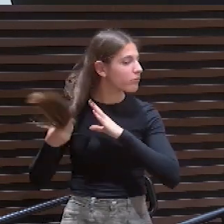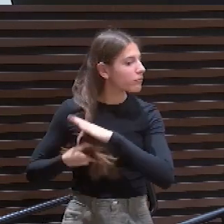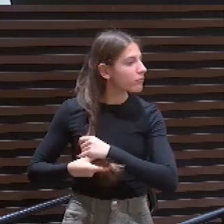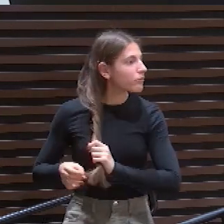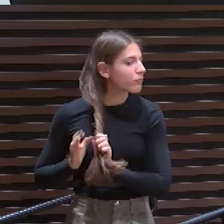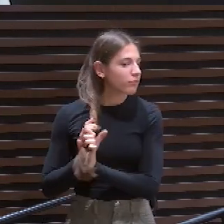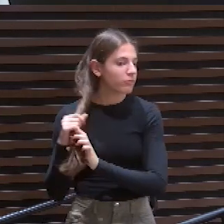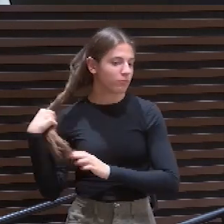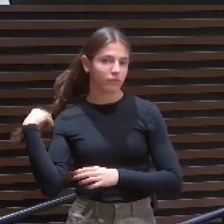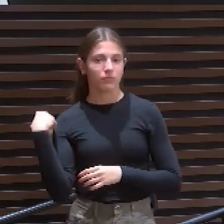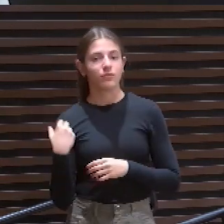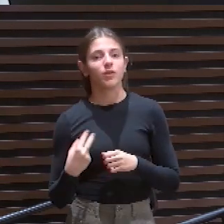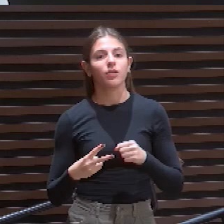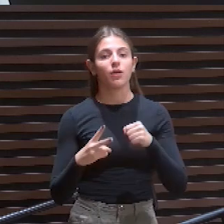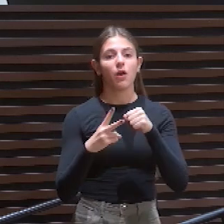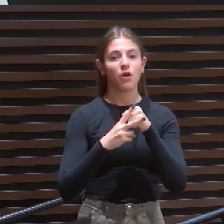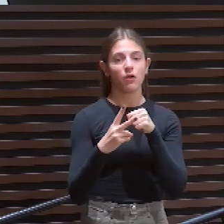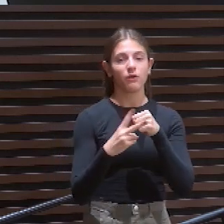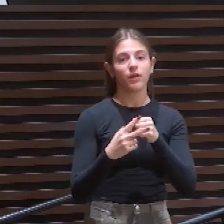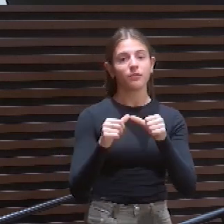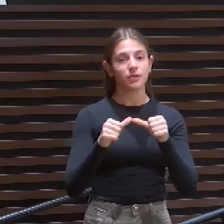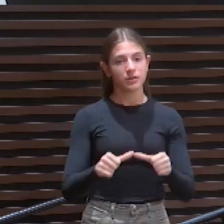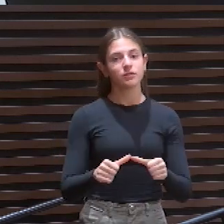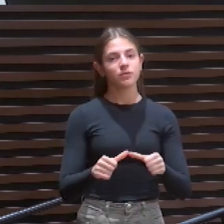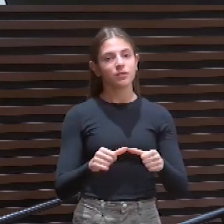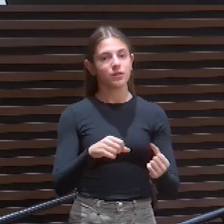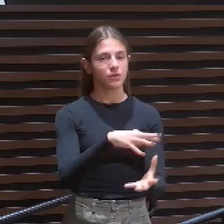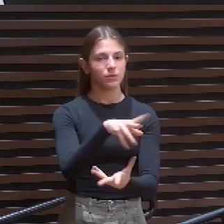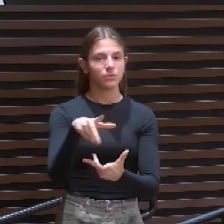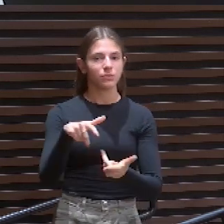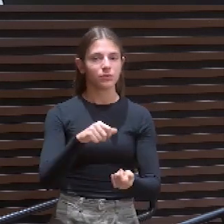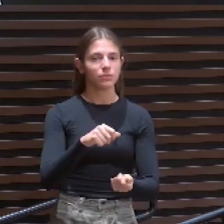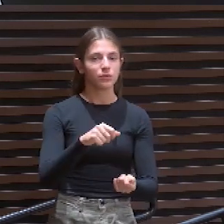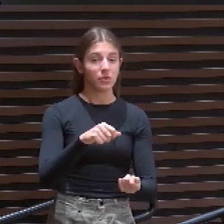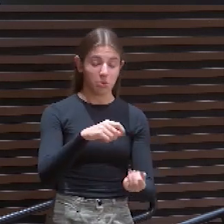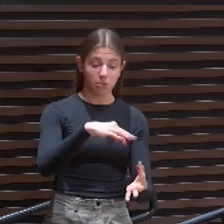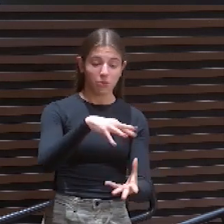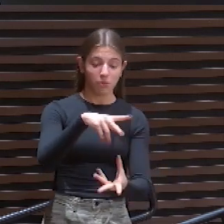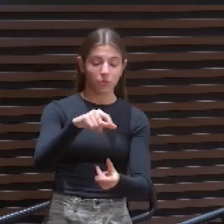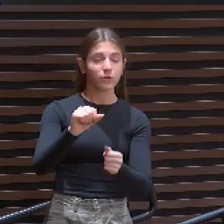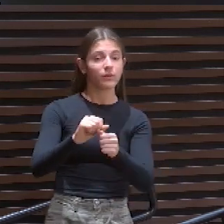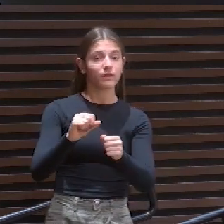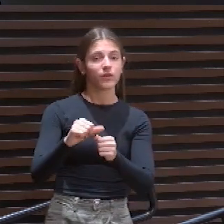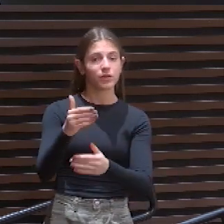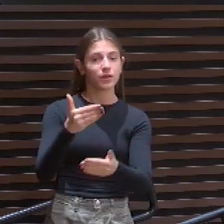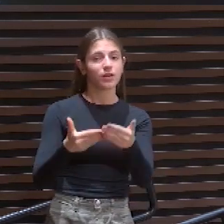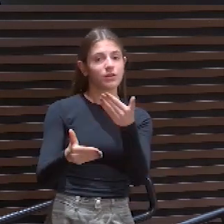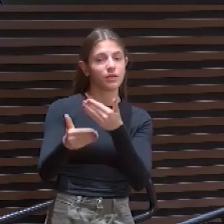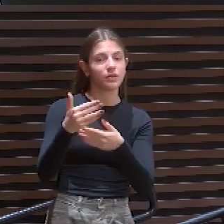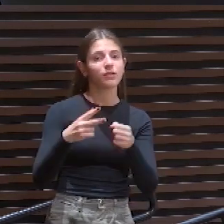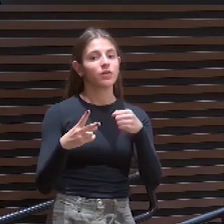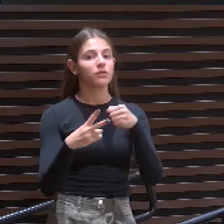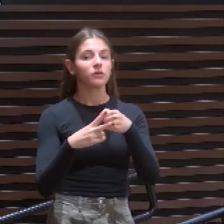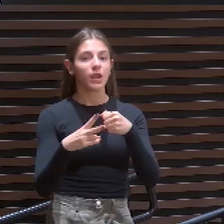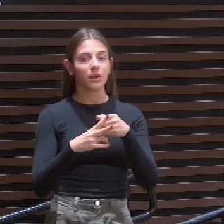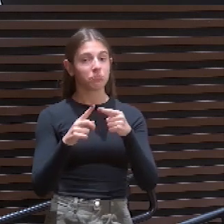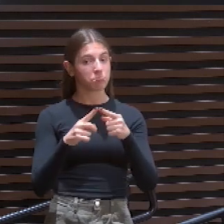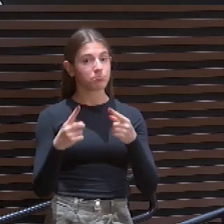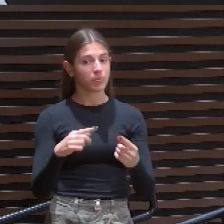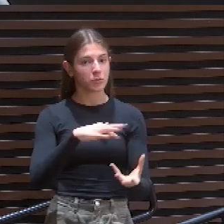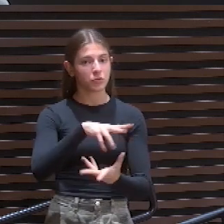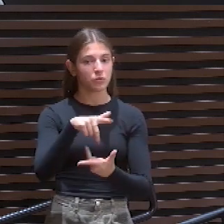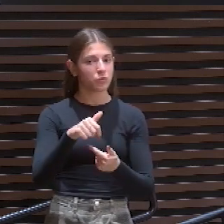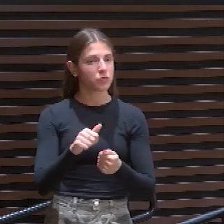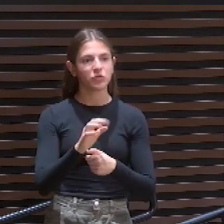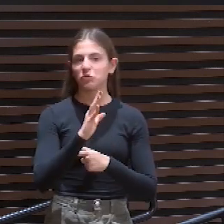O Verbo estava no mundo. O mundo foi feito por intermédio dele, mas o mundo não